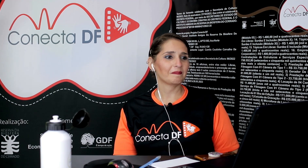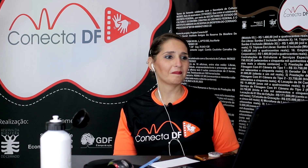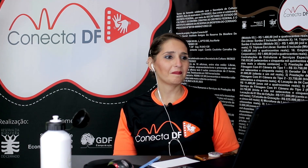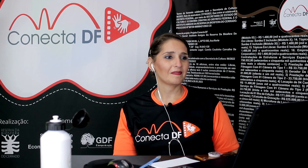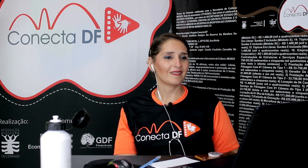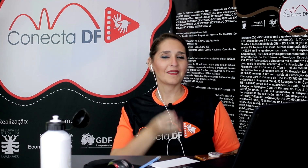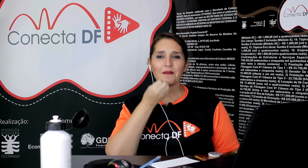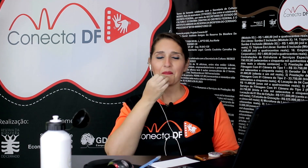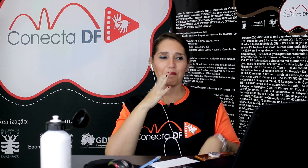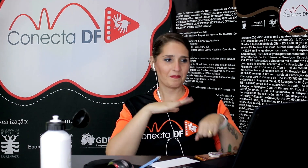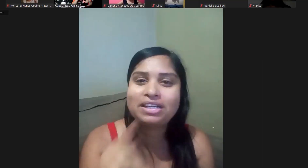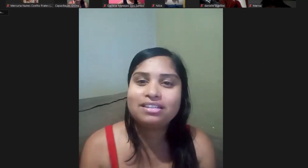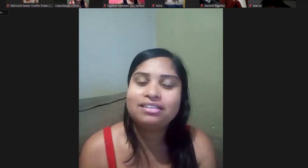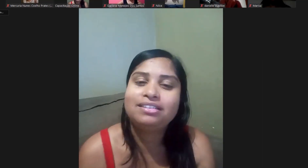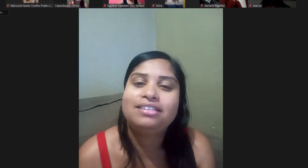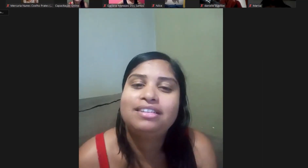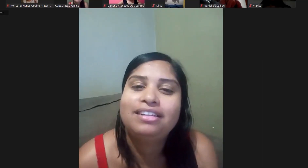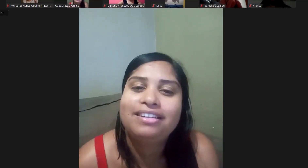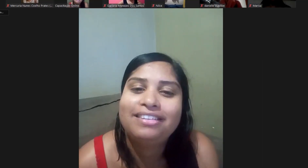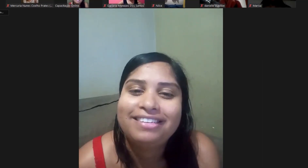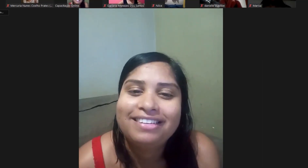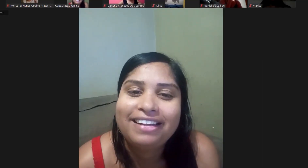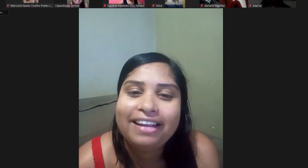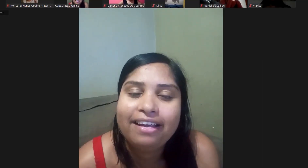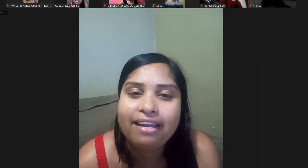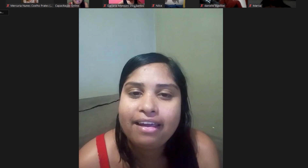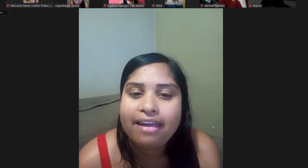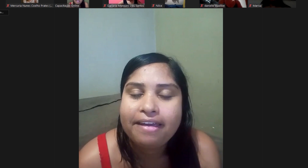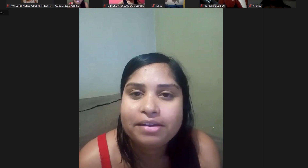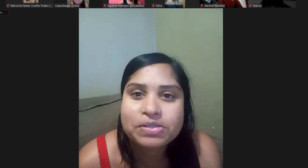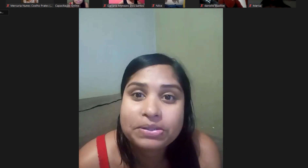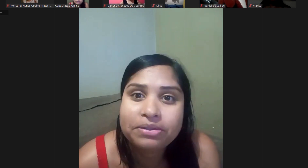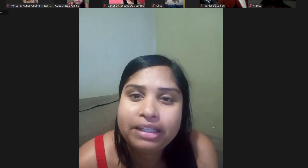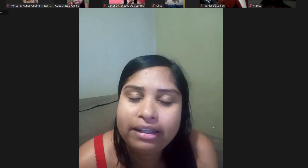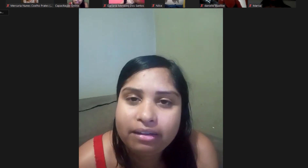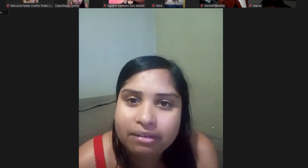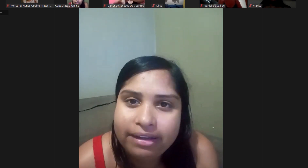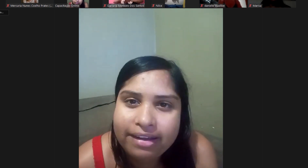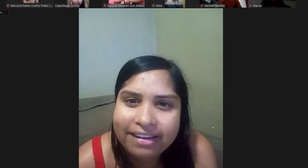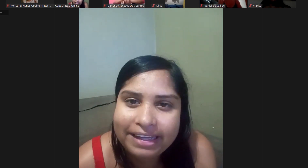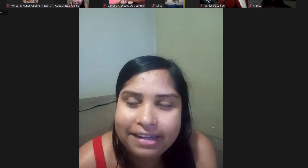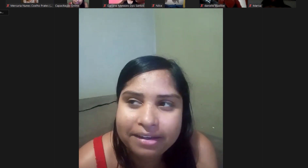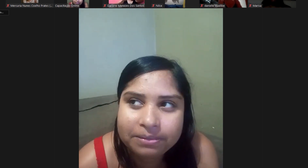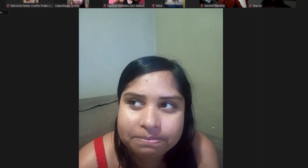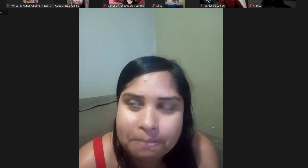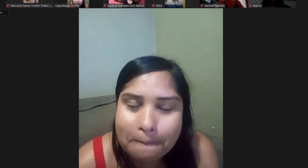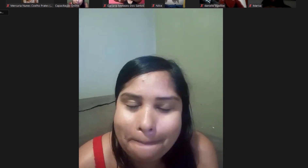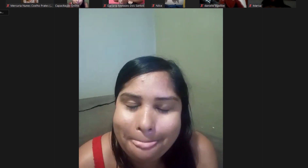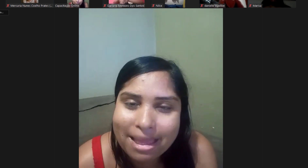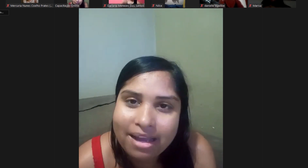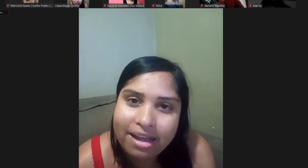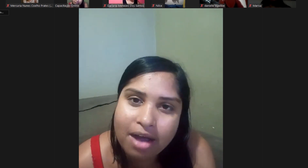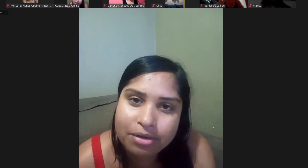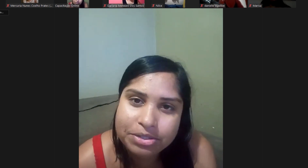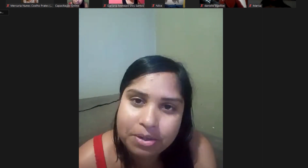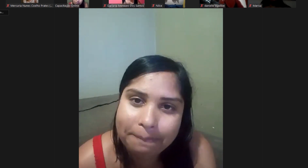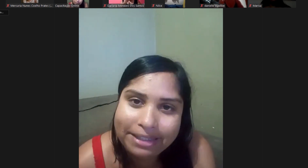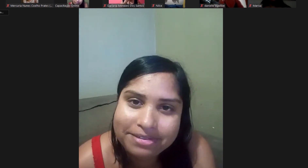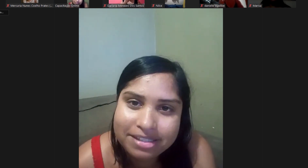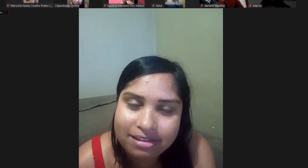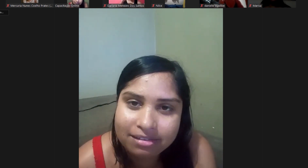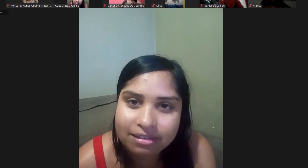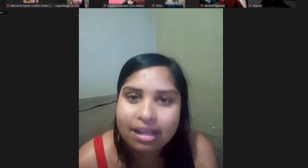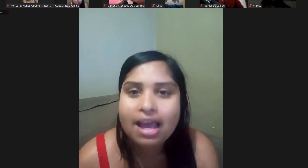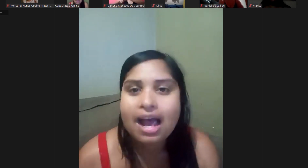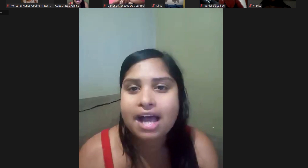Boa noite, professora. Boa noite. Eu sou do Rio e aqui, ó, onde eu